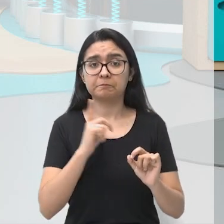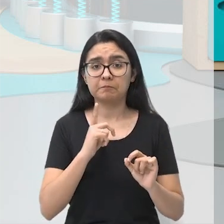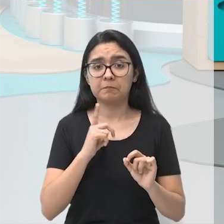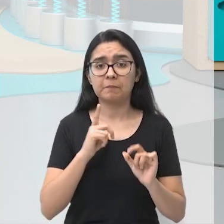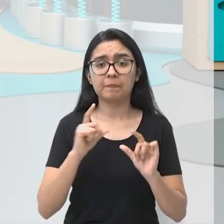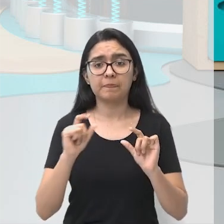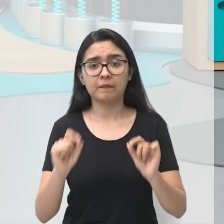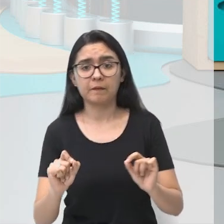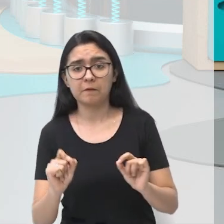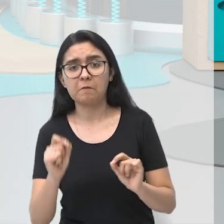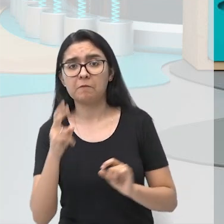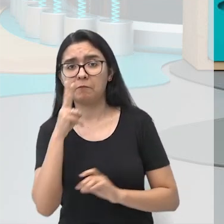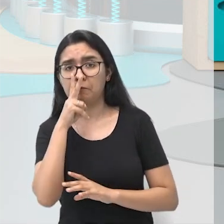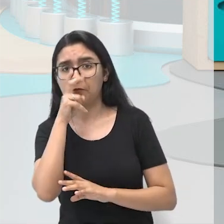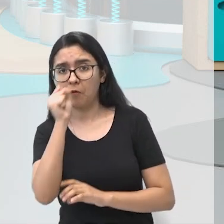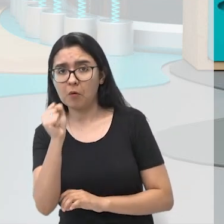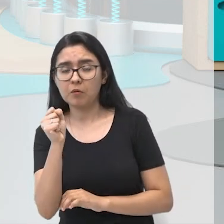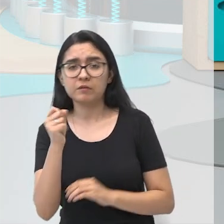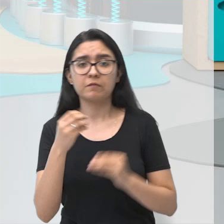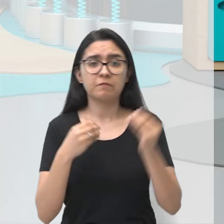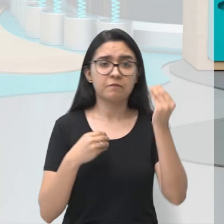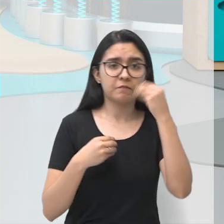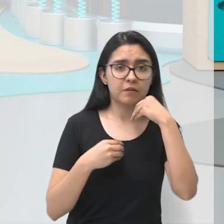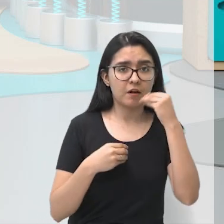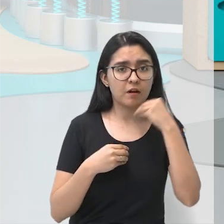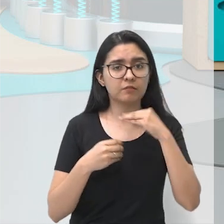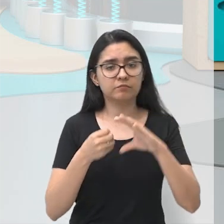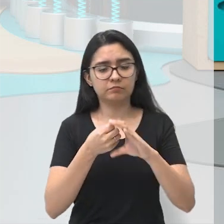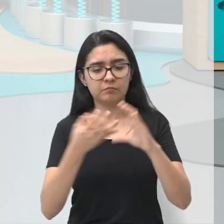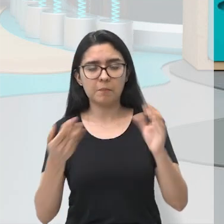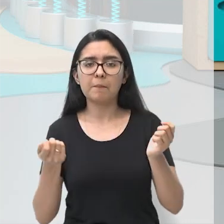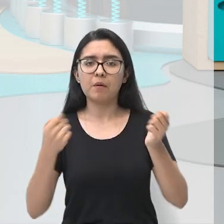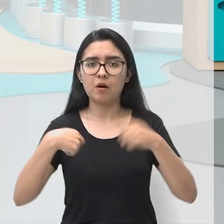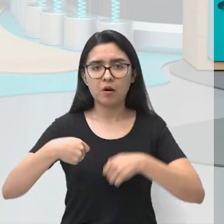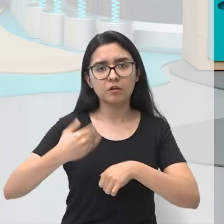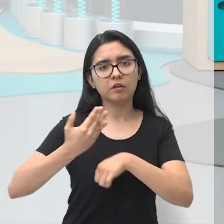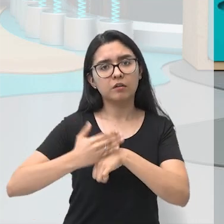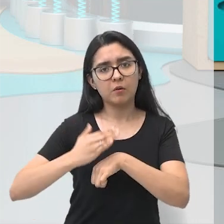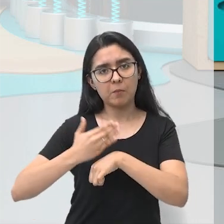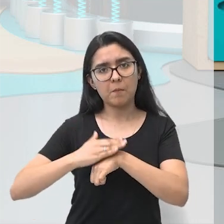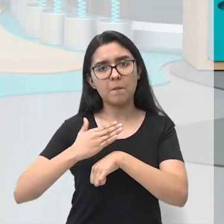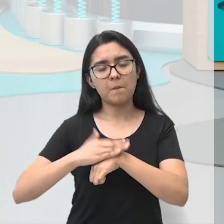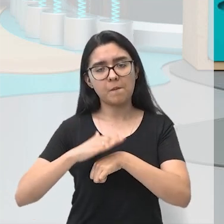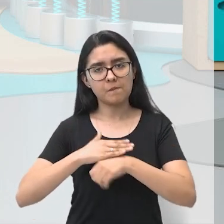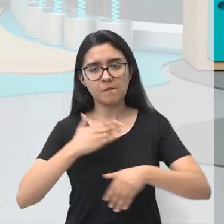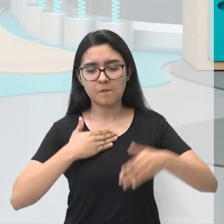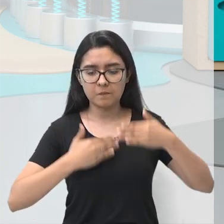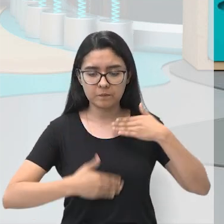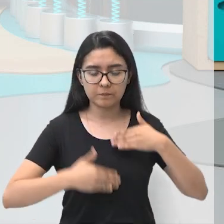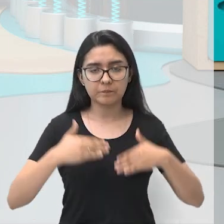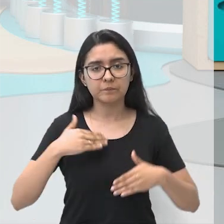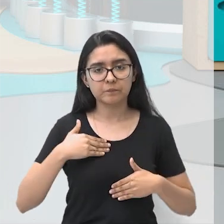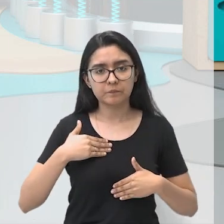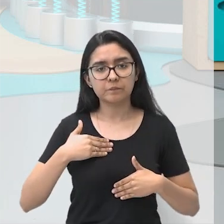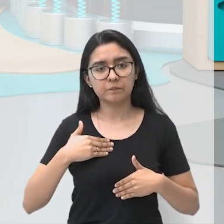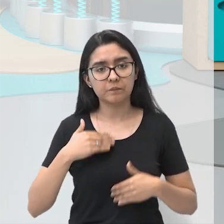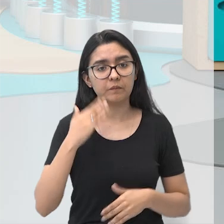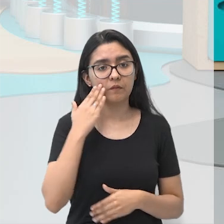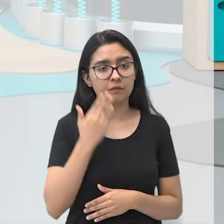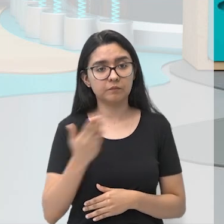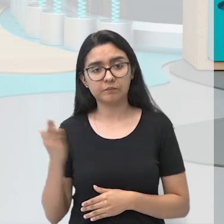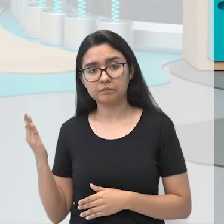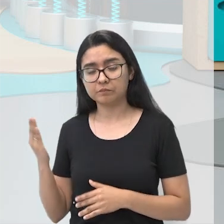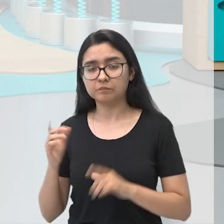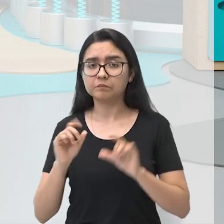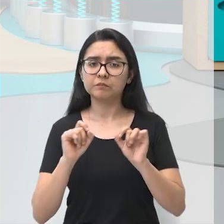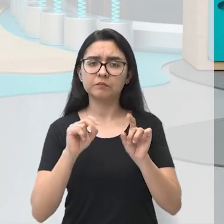menos de força ou um pouco mais de força, esses aspectos podem ser treináveis. Ainda que o homem vitruviano traga